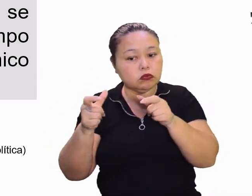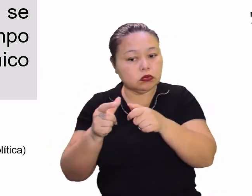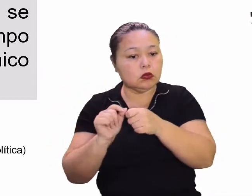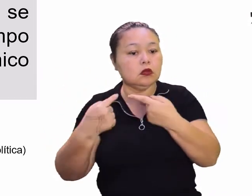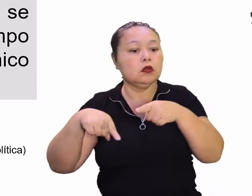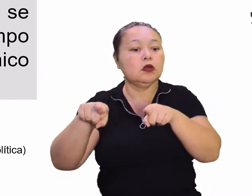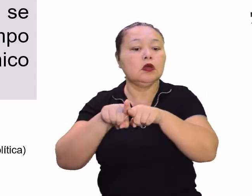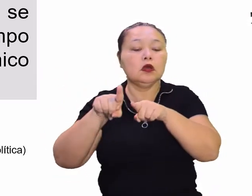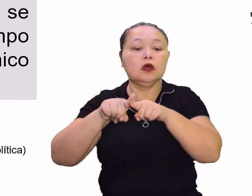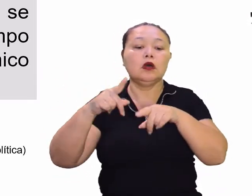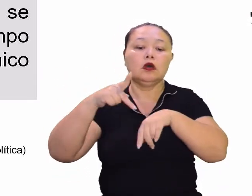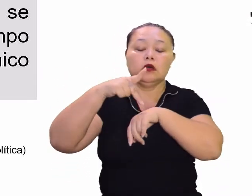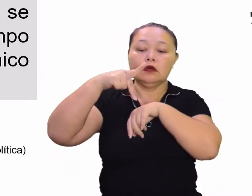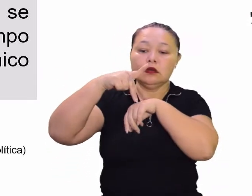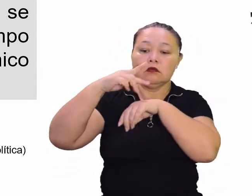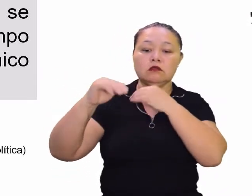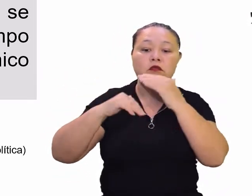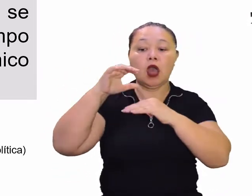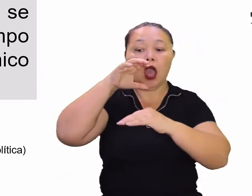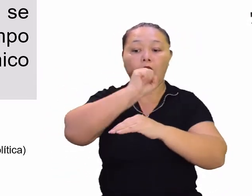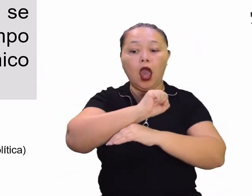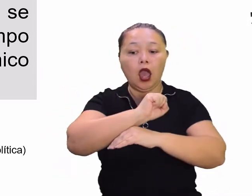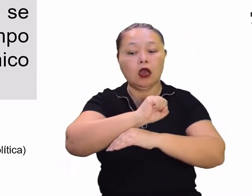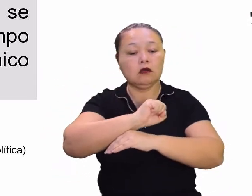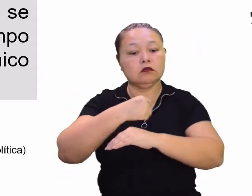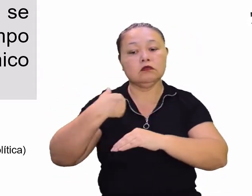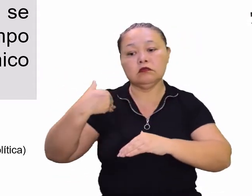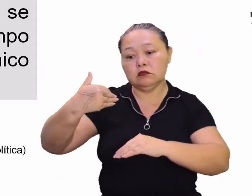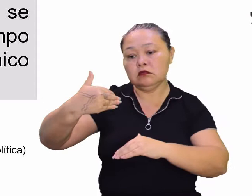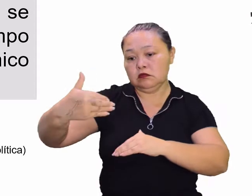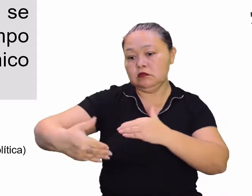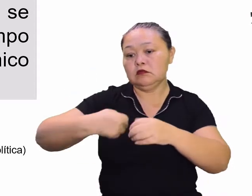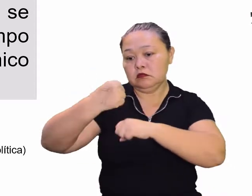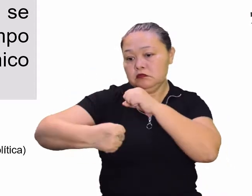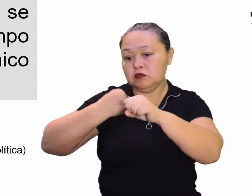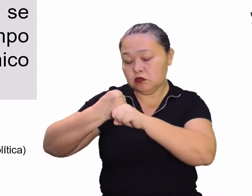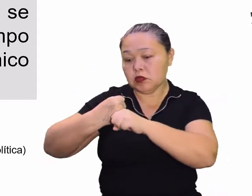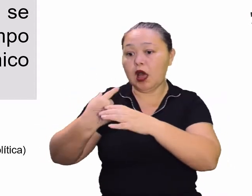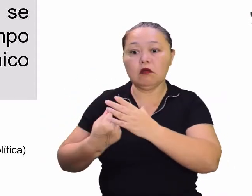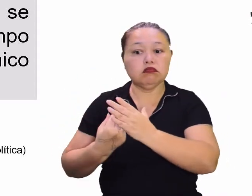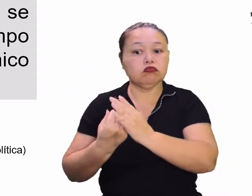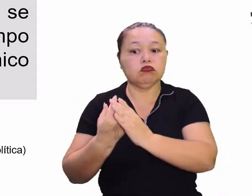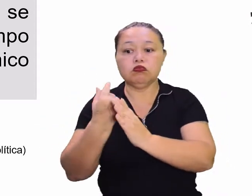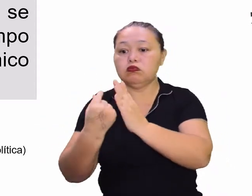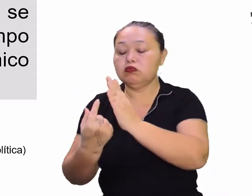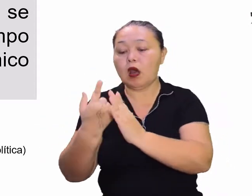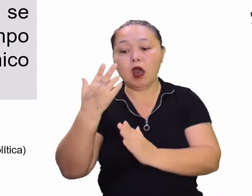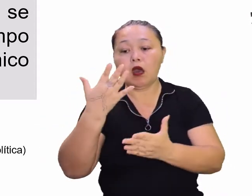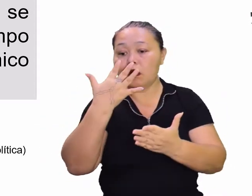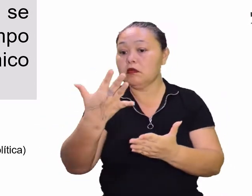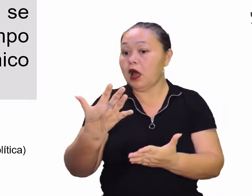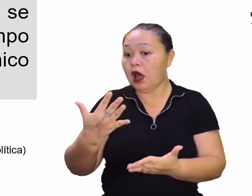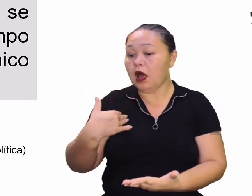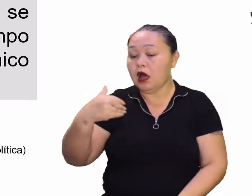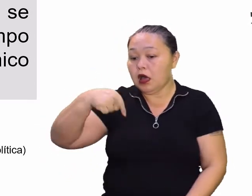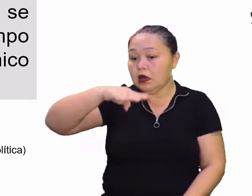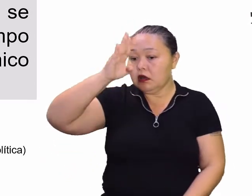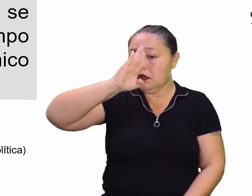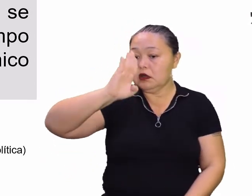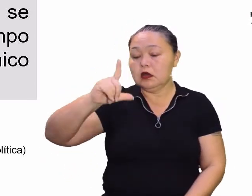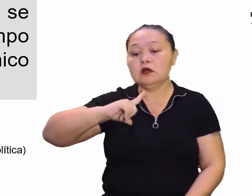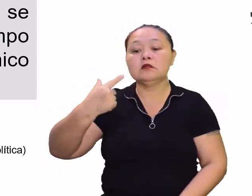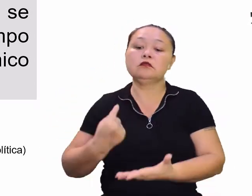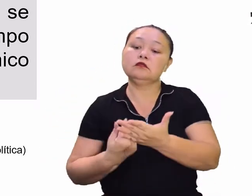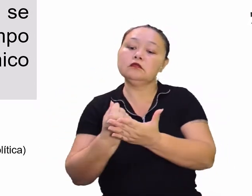com crescimento econômico mais rápido nos últimos anos. Então, a gente olhando para o Brasil, hoje a gente pensa muito